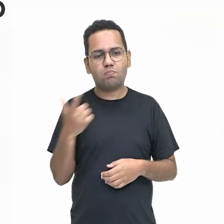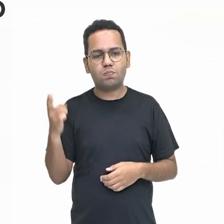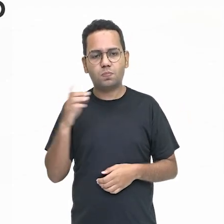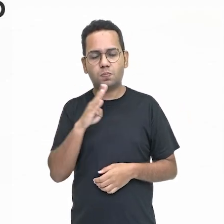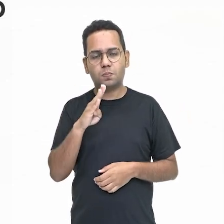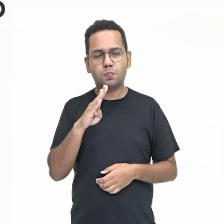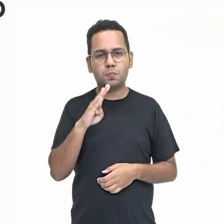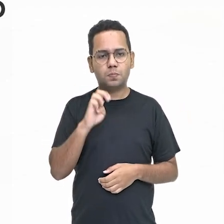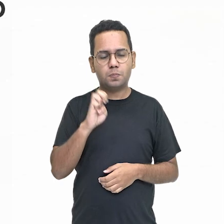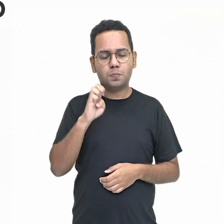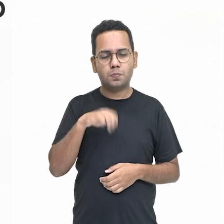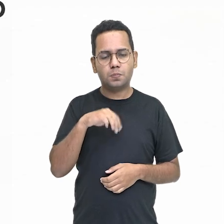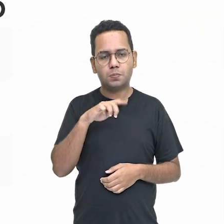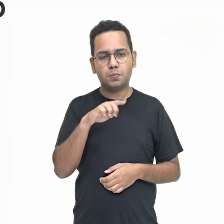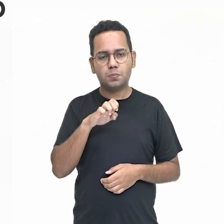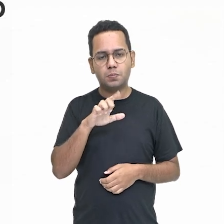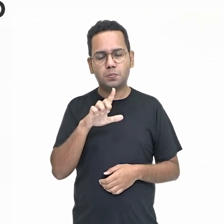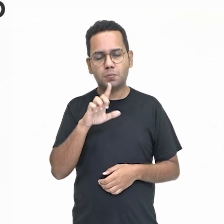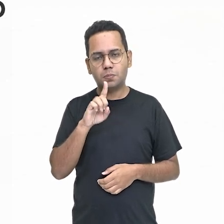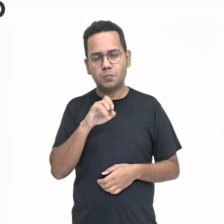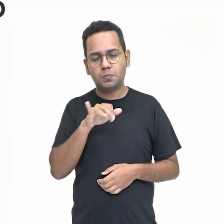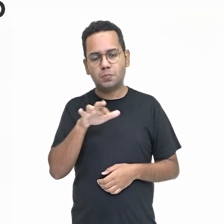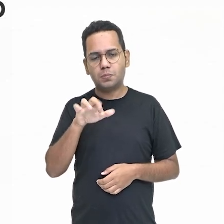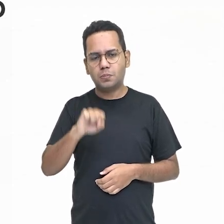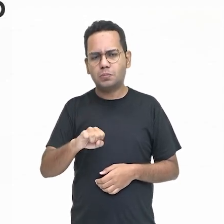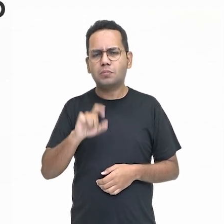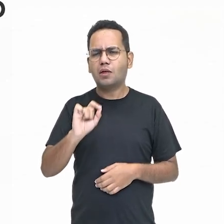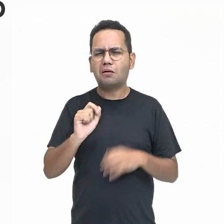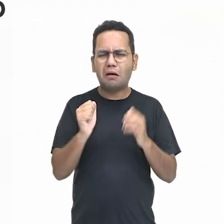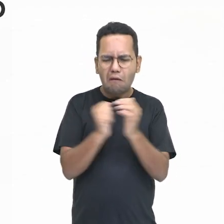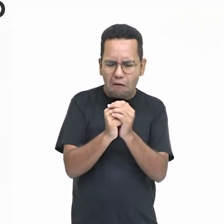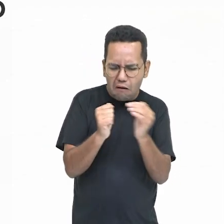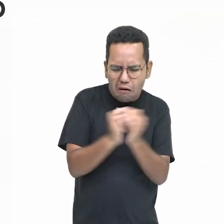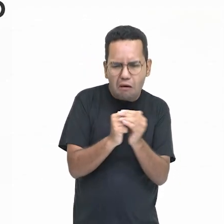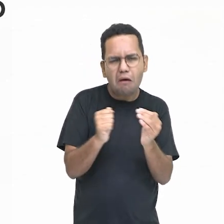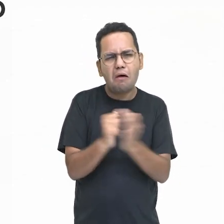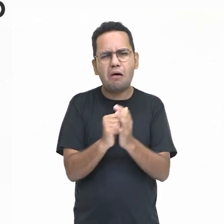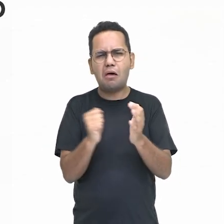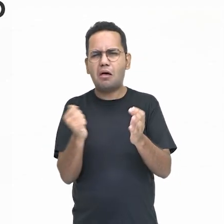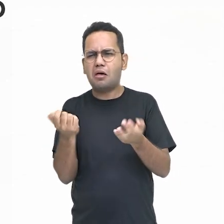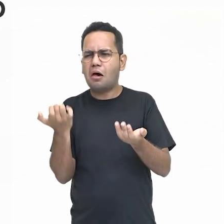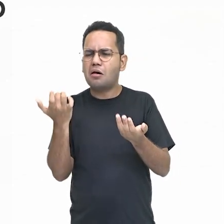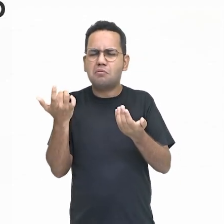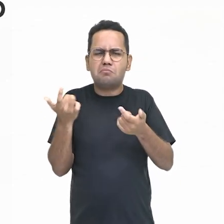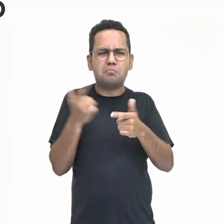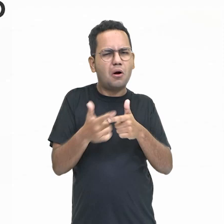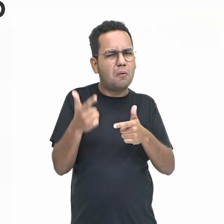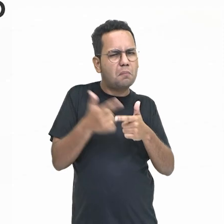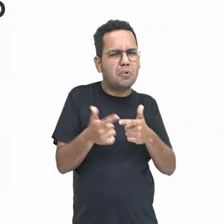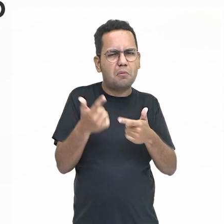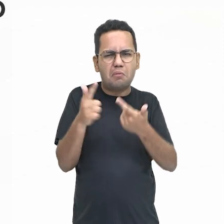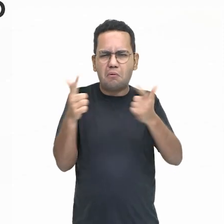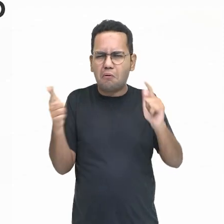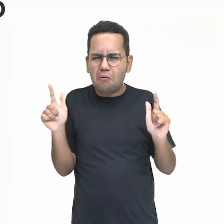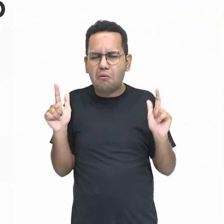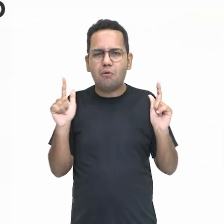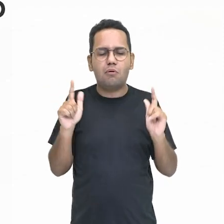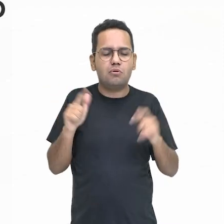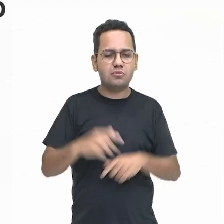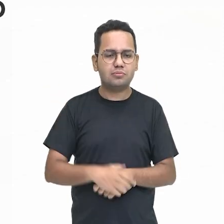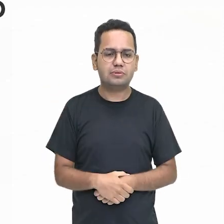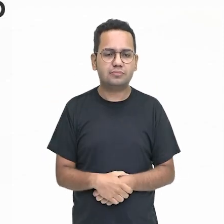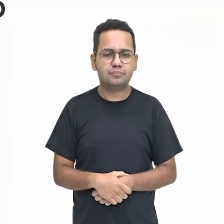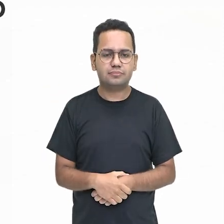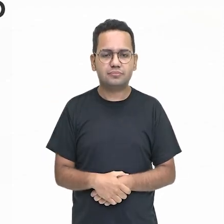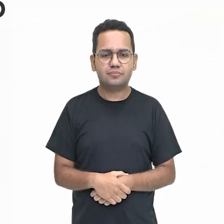benzedeiras, que são aquelas que usam rezas, tiram erisipela e aí vai tudo pela